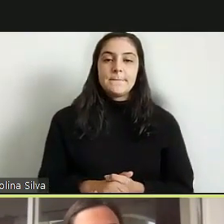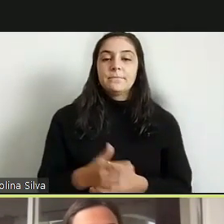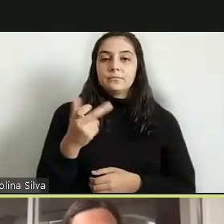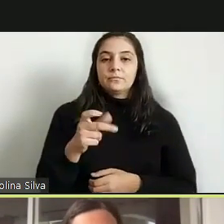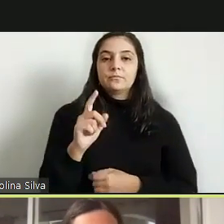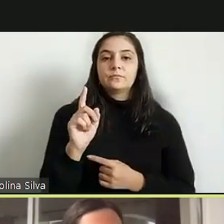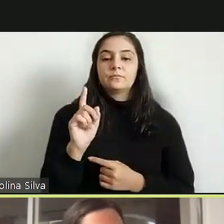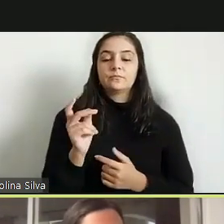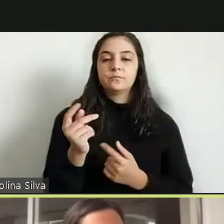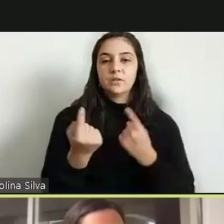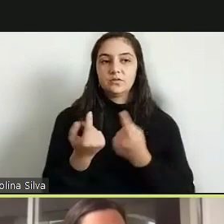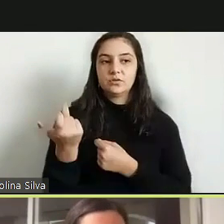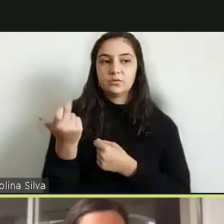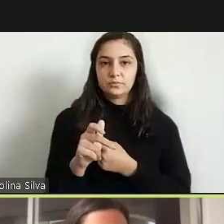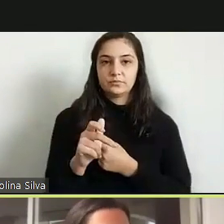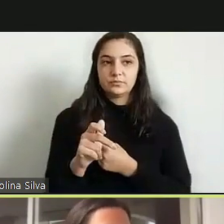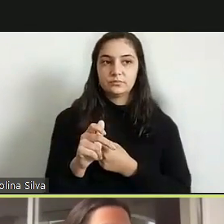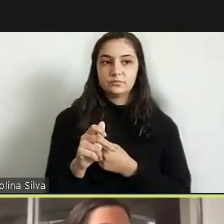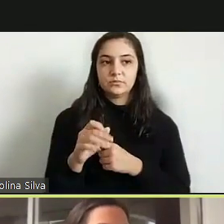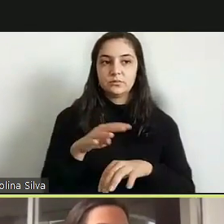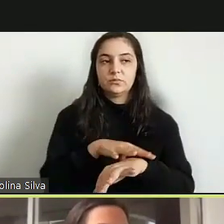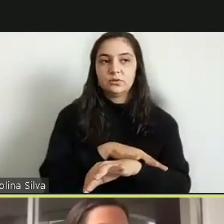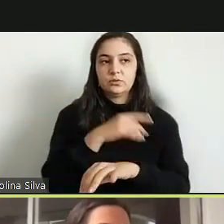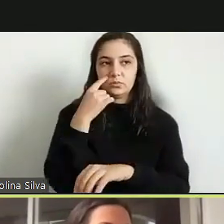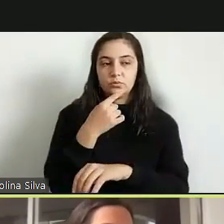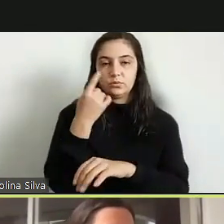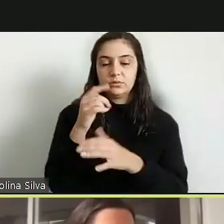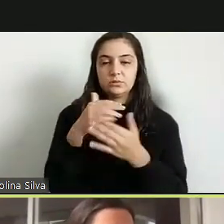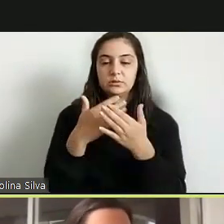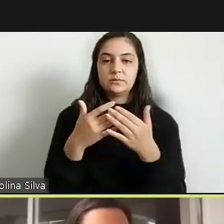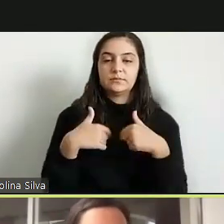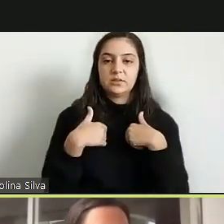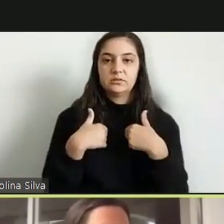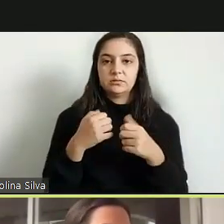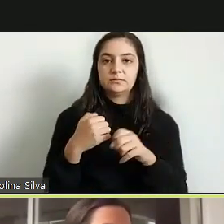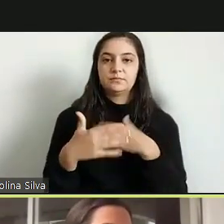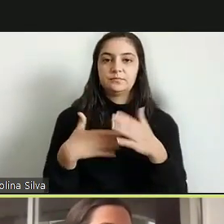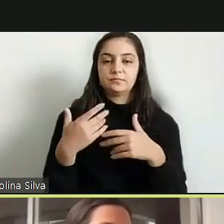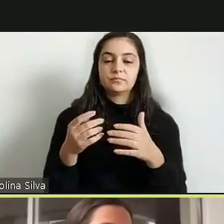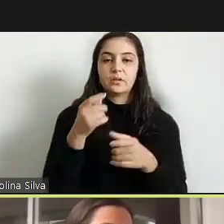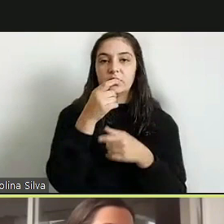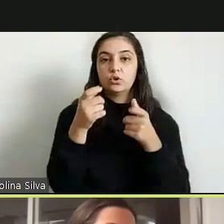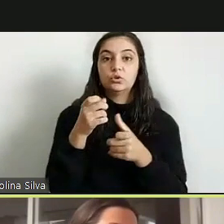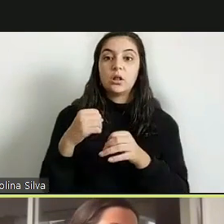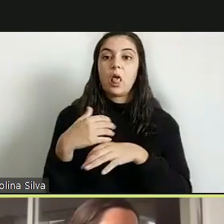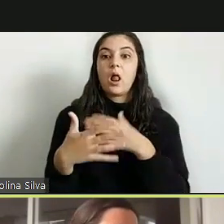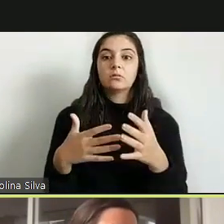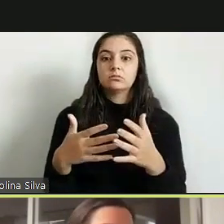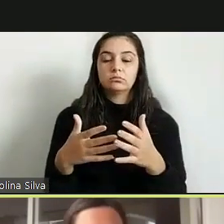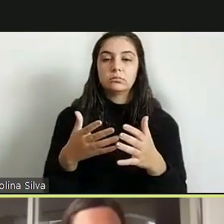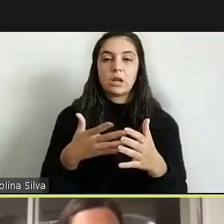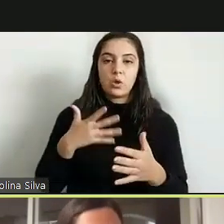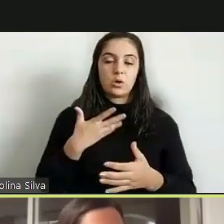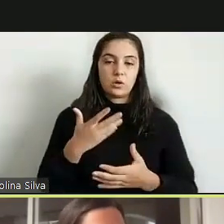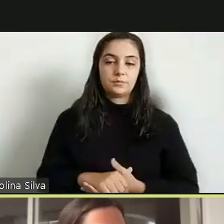quando é a administração pública a tomar iniciativa e os cidadãos a reagirem? Muitas